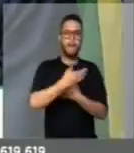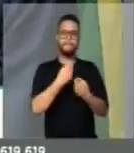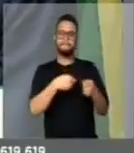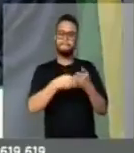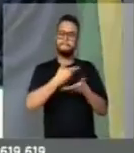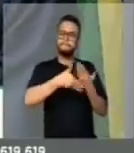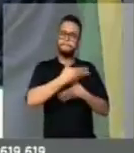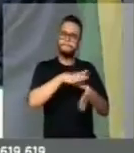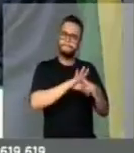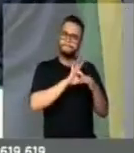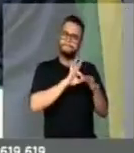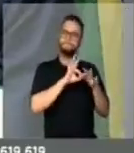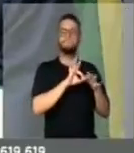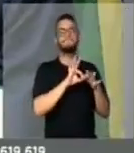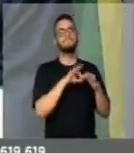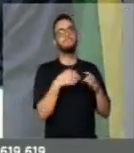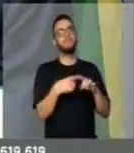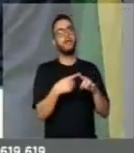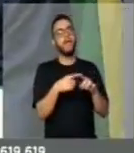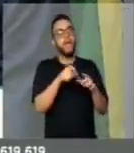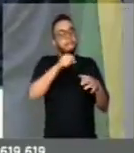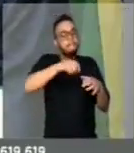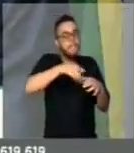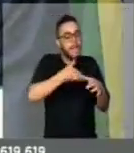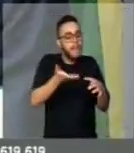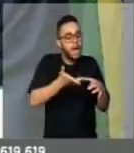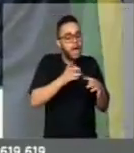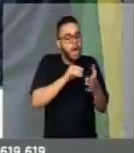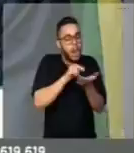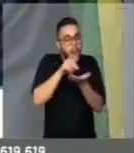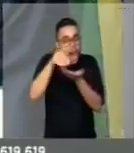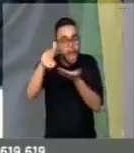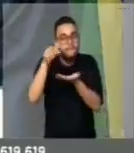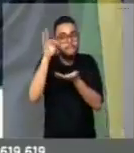Ela planta agora para colher os resultados lá adiante.